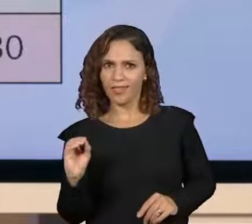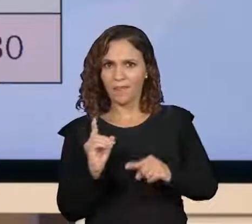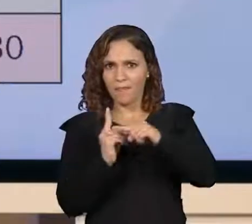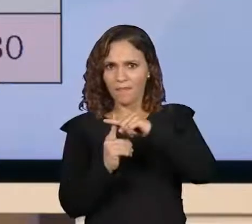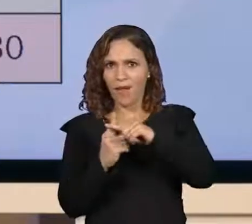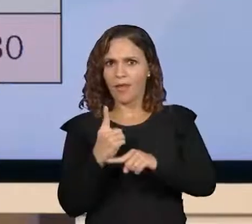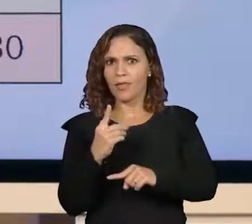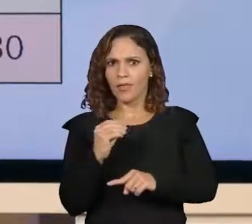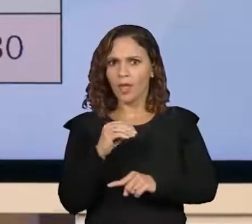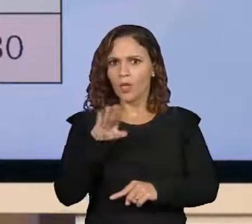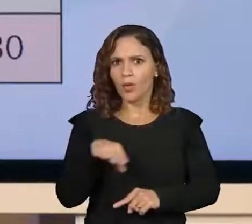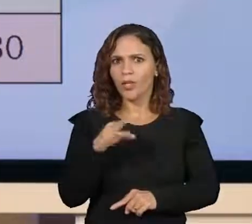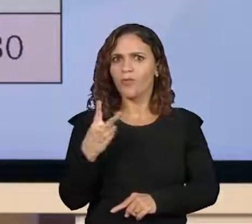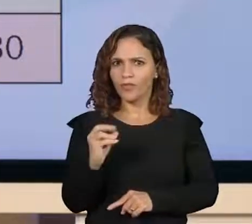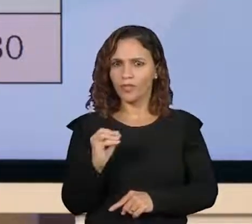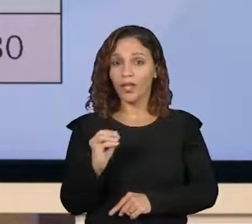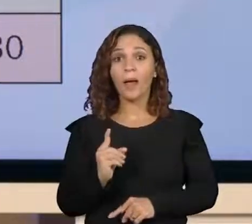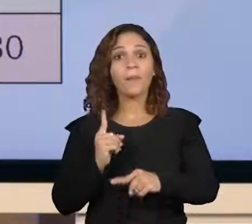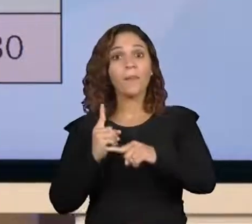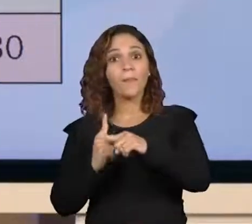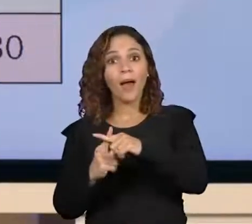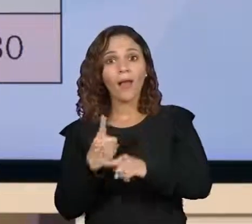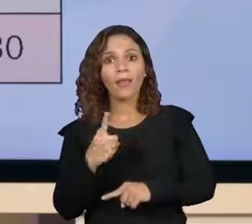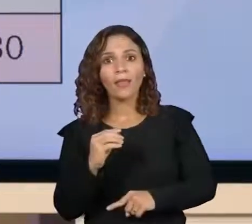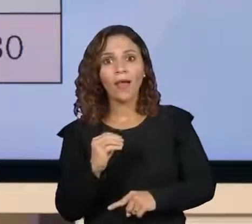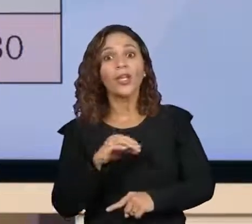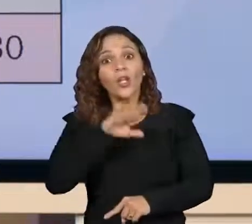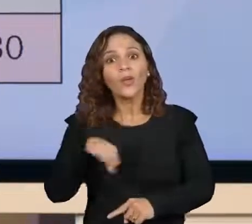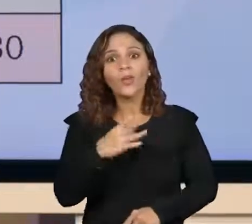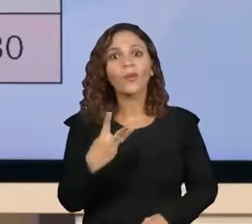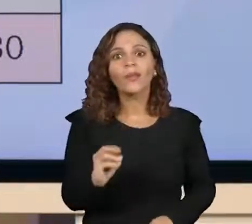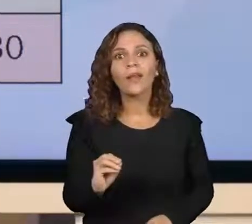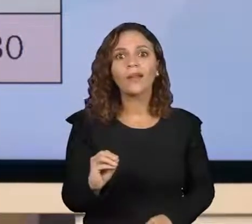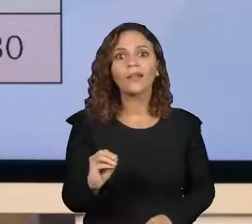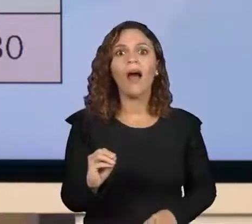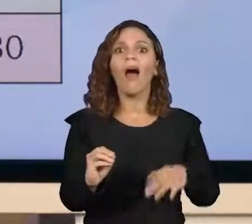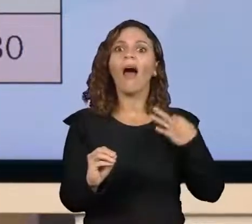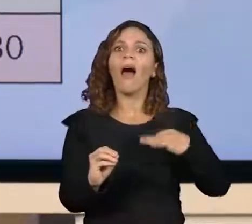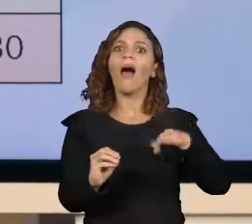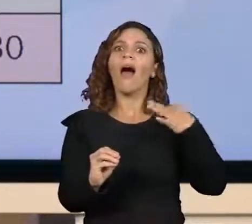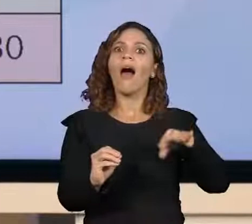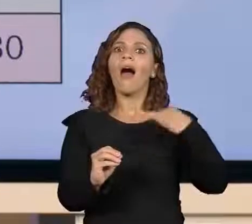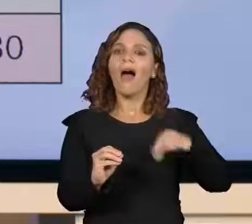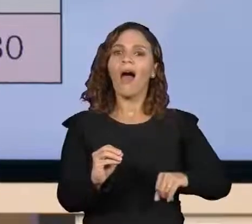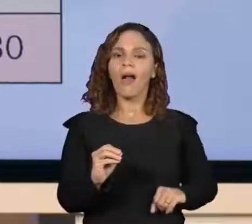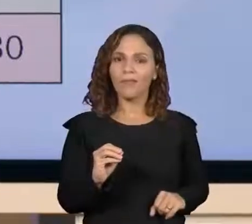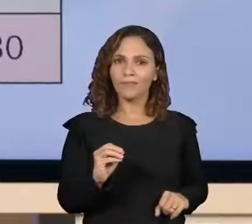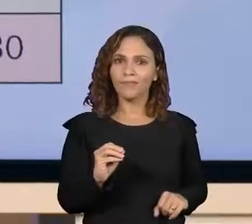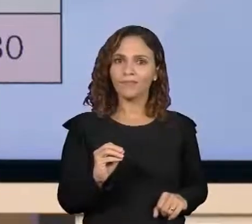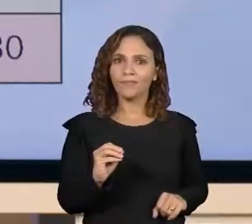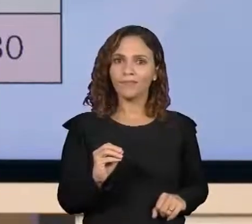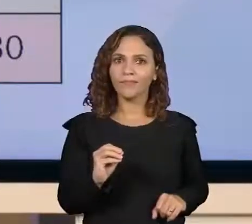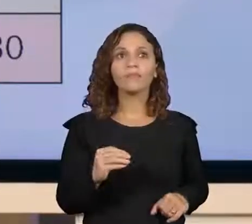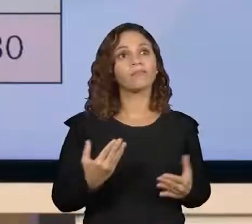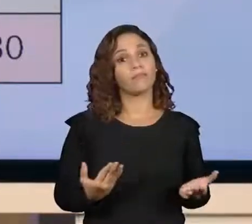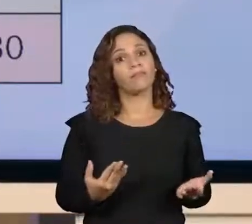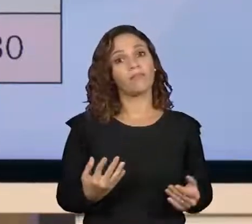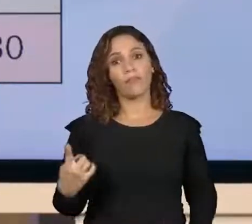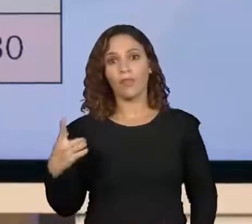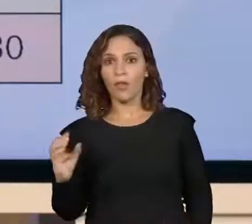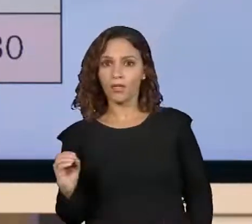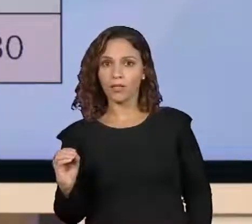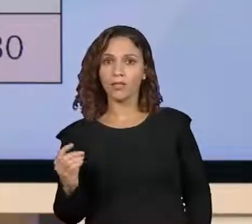10, 20, do 20 para o 30, aumentou 10. Então,